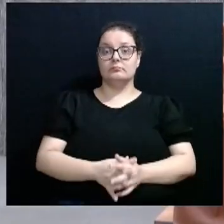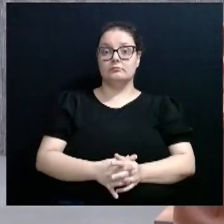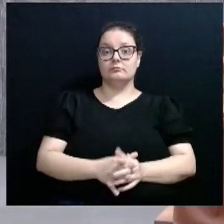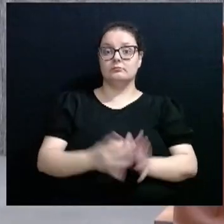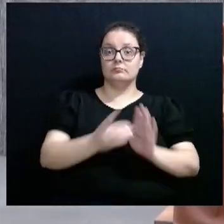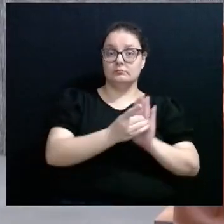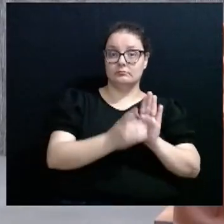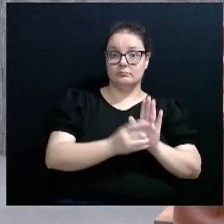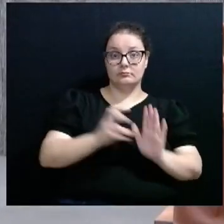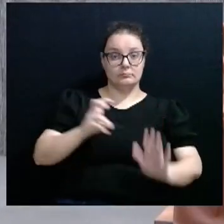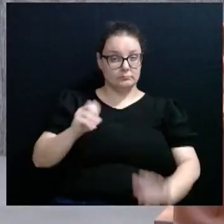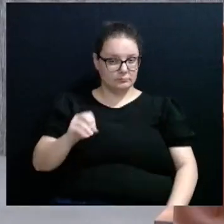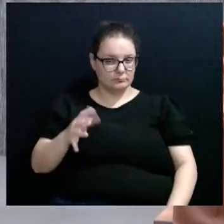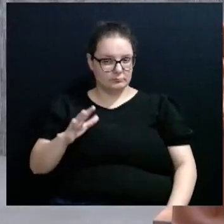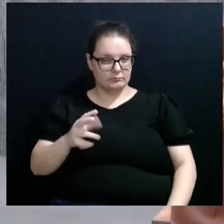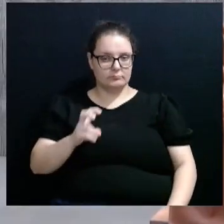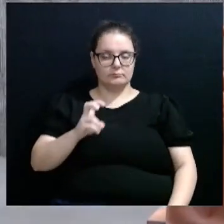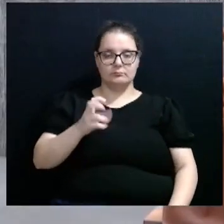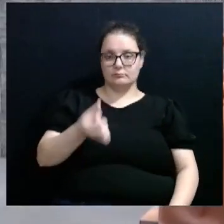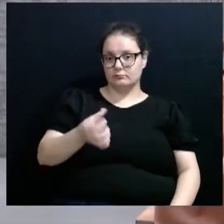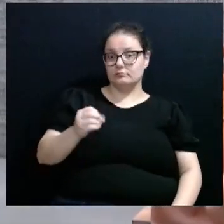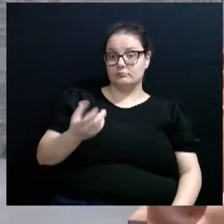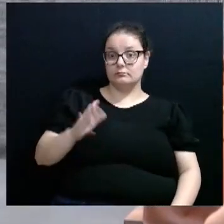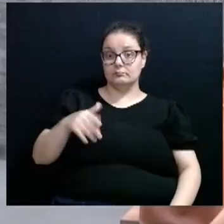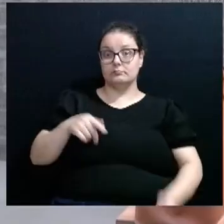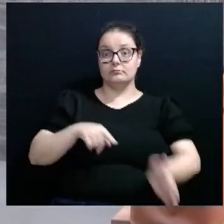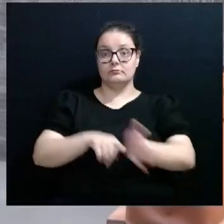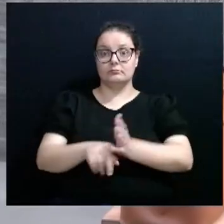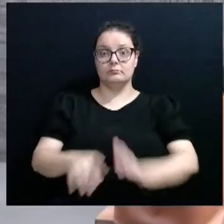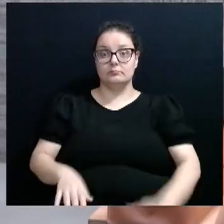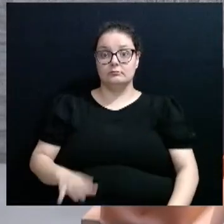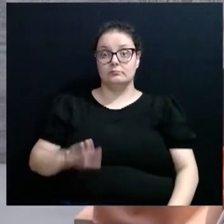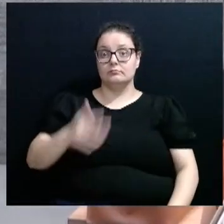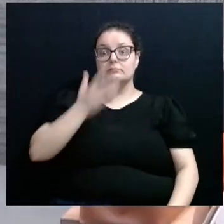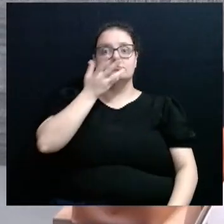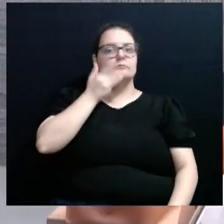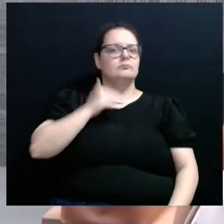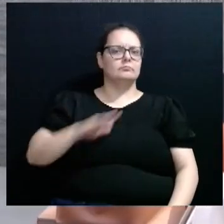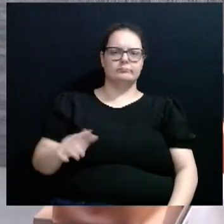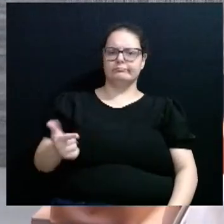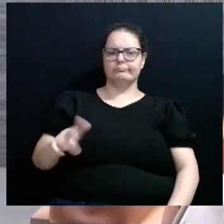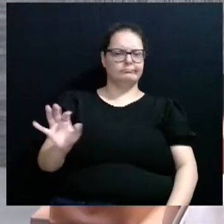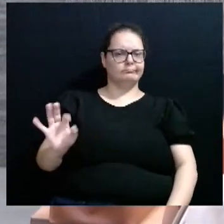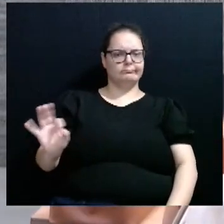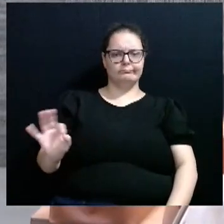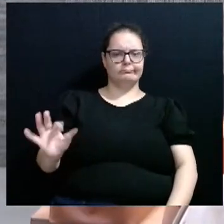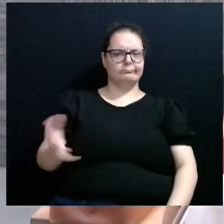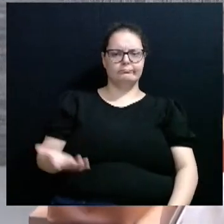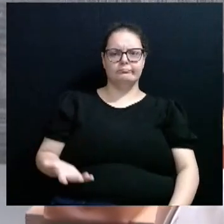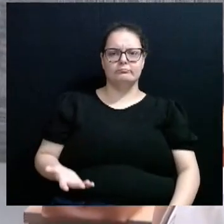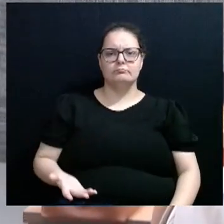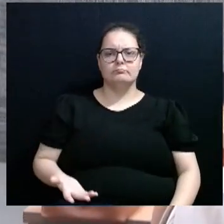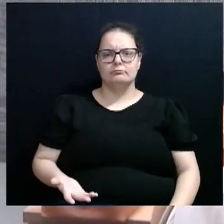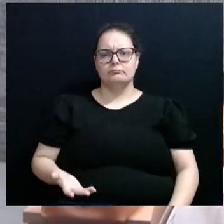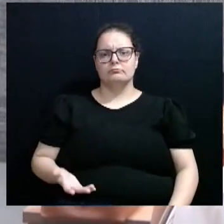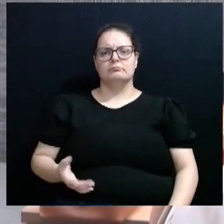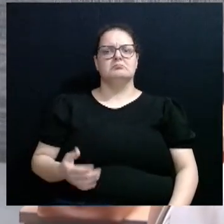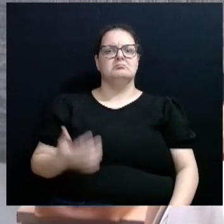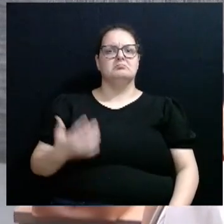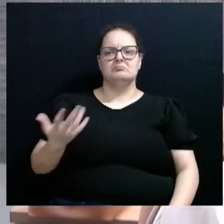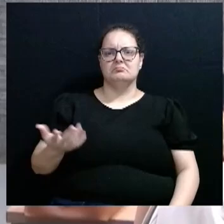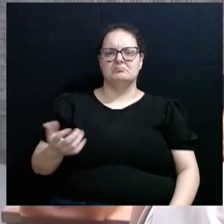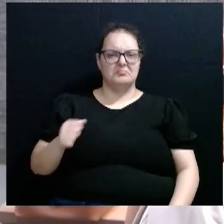60, quando eu pergunto, eles falam, quando eu era criança, não tinha nada disso. TDAH, autismo,